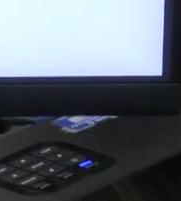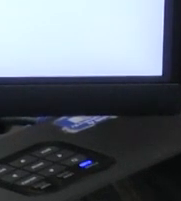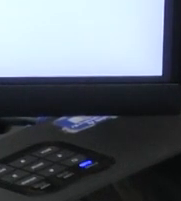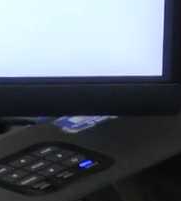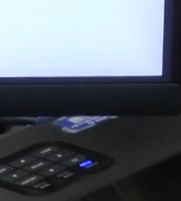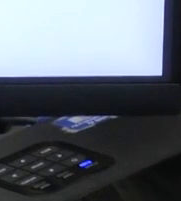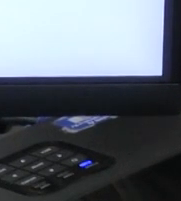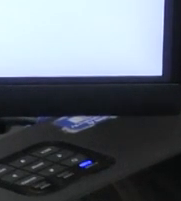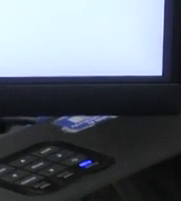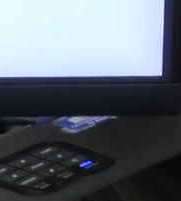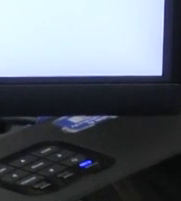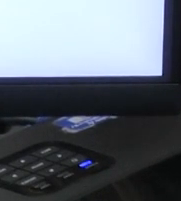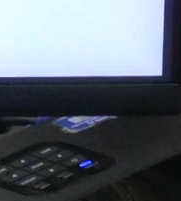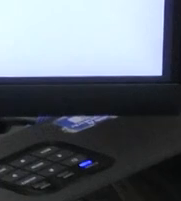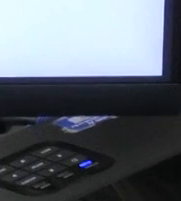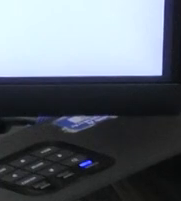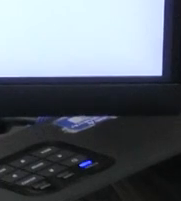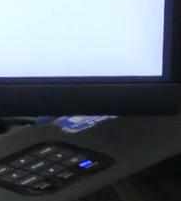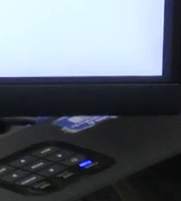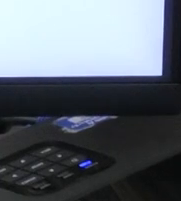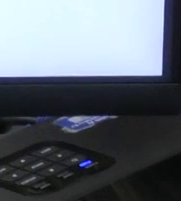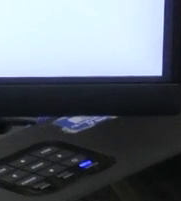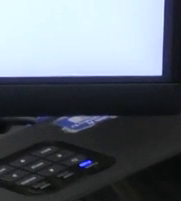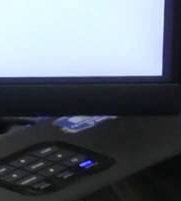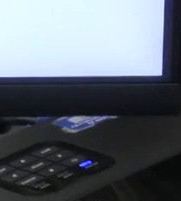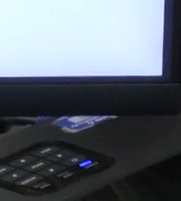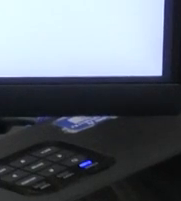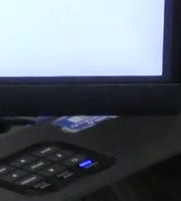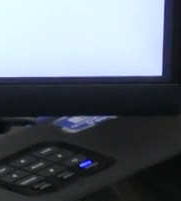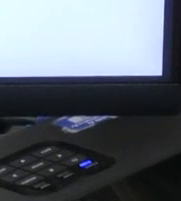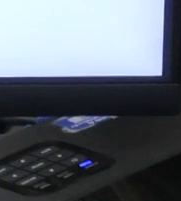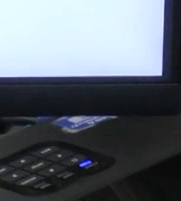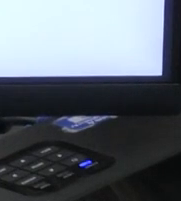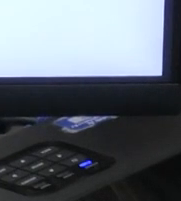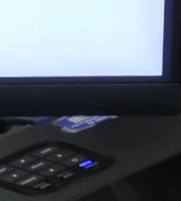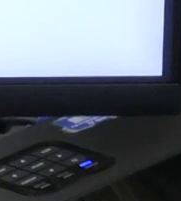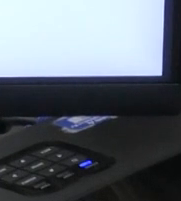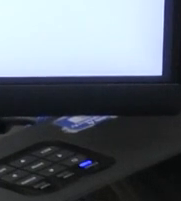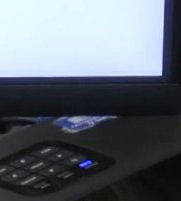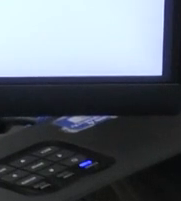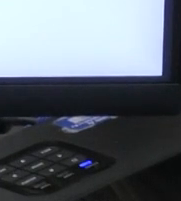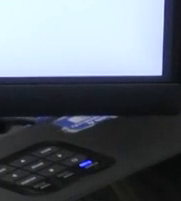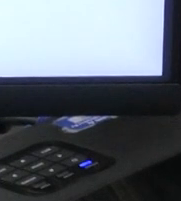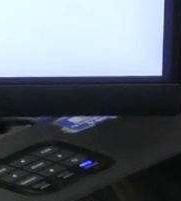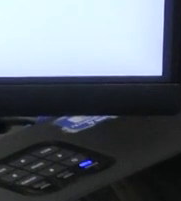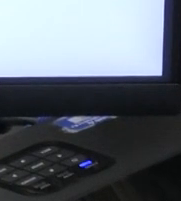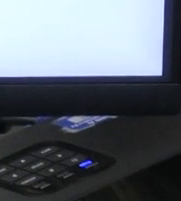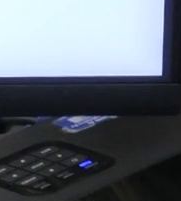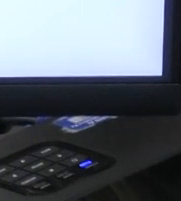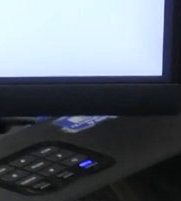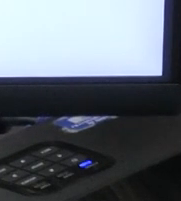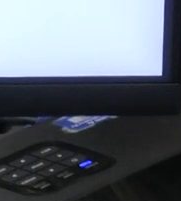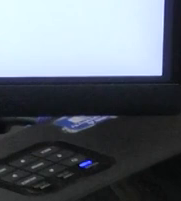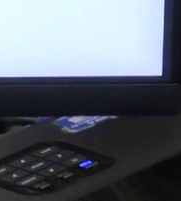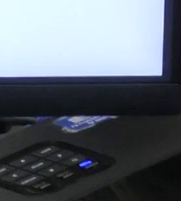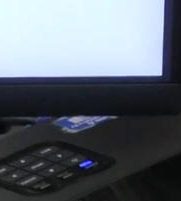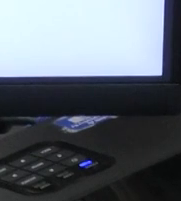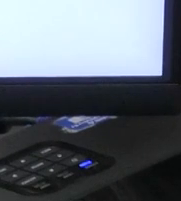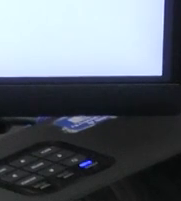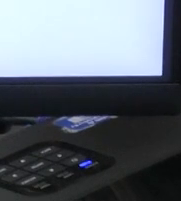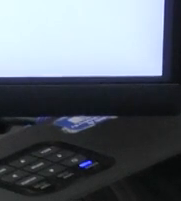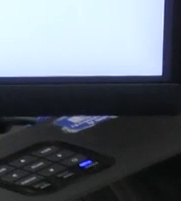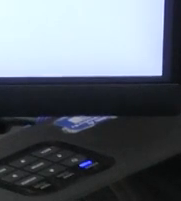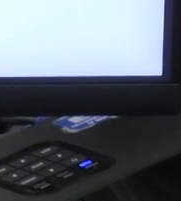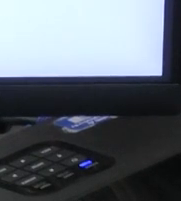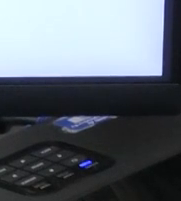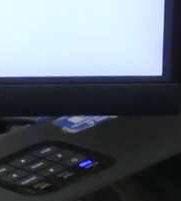volta dos 22 anos, não reconheceu. Então, assim, ainda tem esse detalhe no RO, né? A vítima que reconheceu não disse nenhuma característica